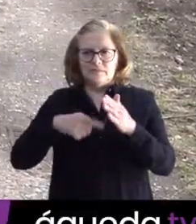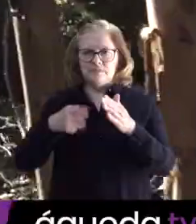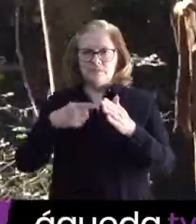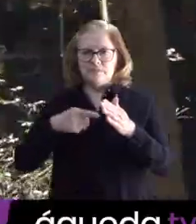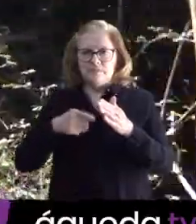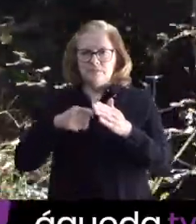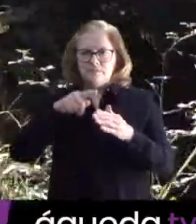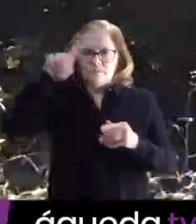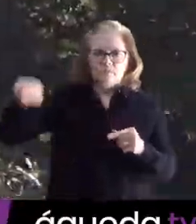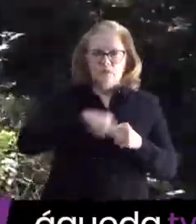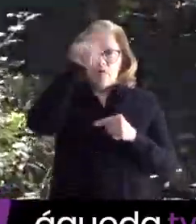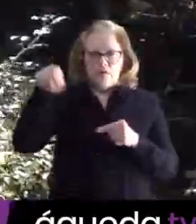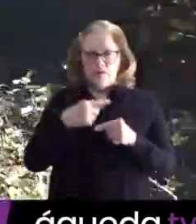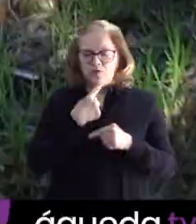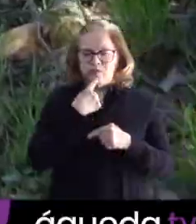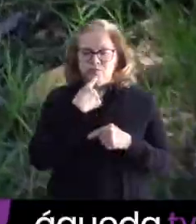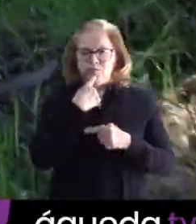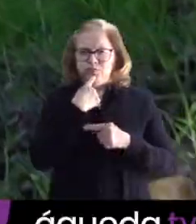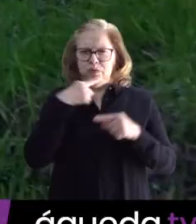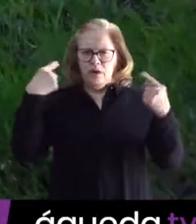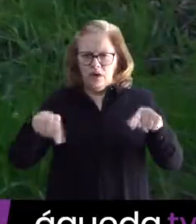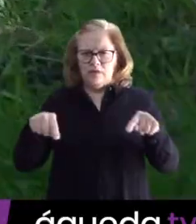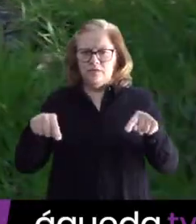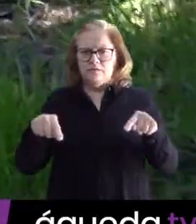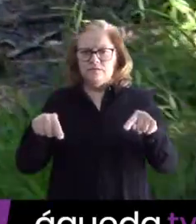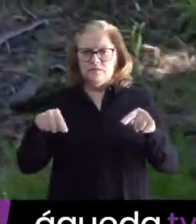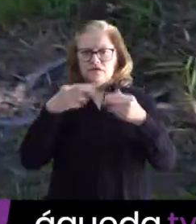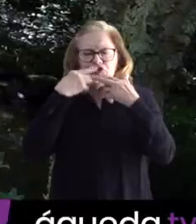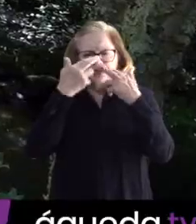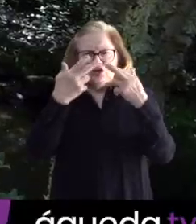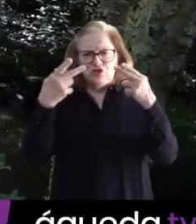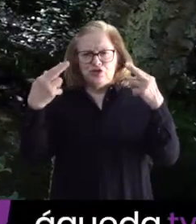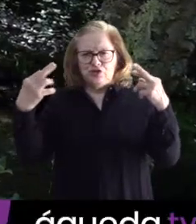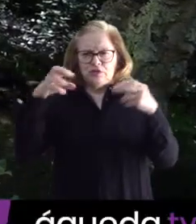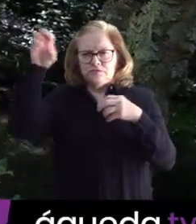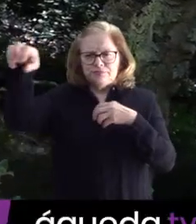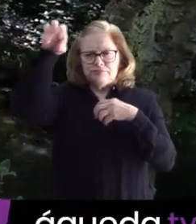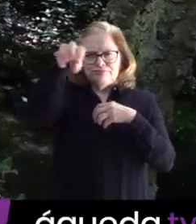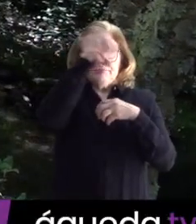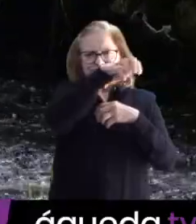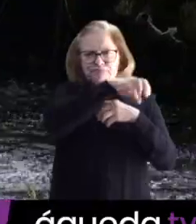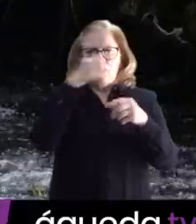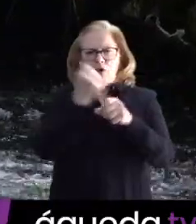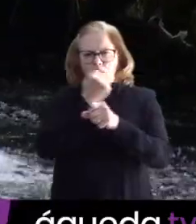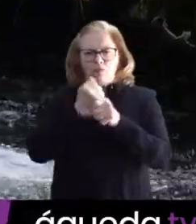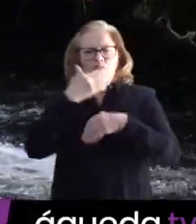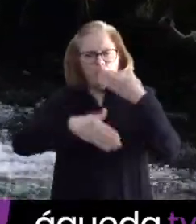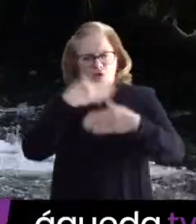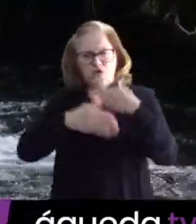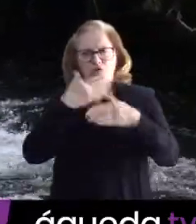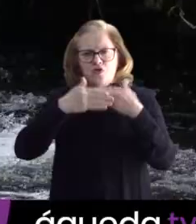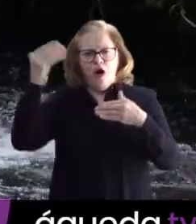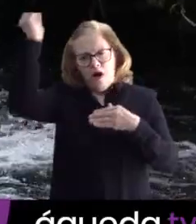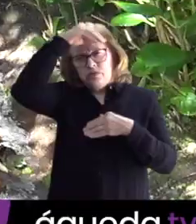Águeda, o património molinológico tem grande expressão, nomeadamente com os vários moinhos que estão em pleno funcionamento, desde a